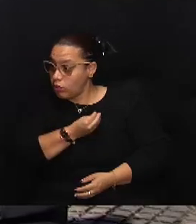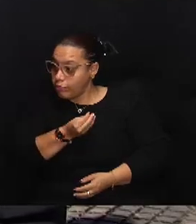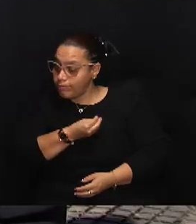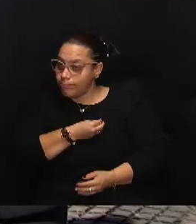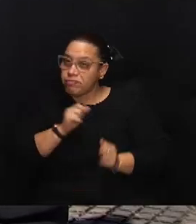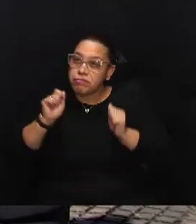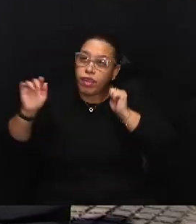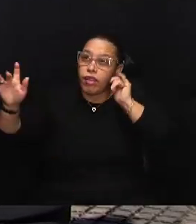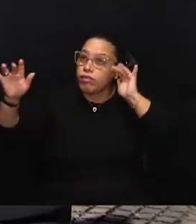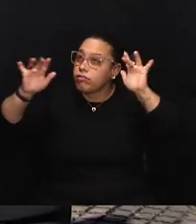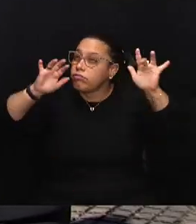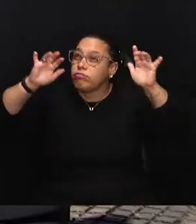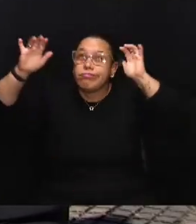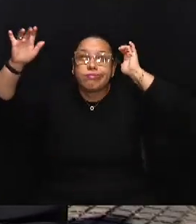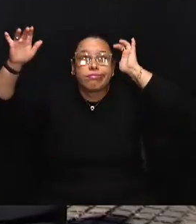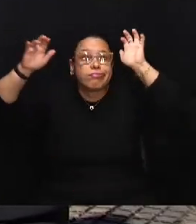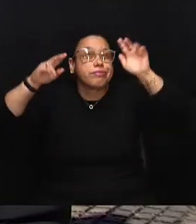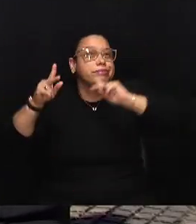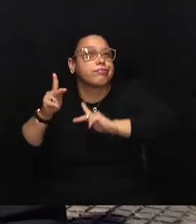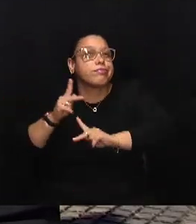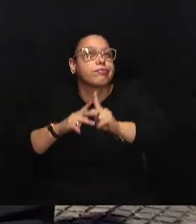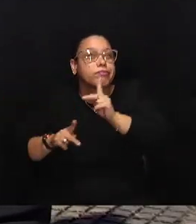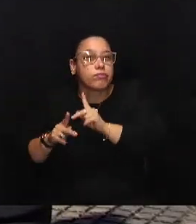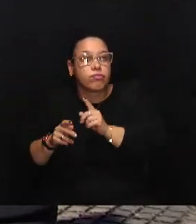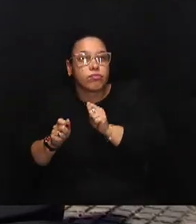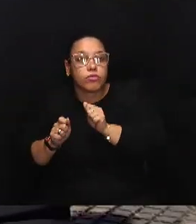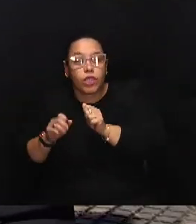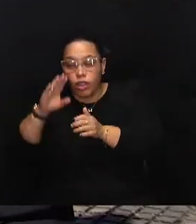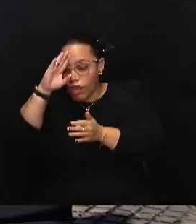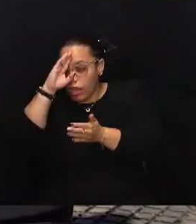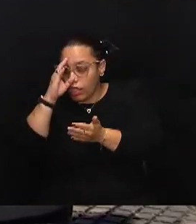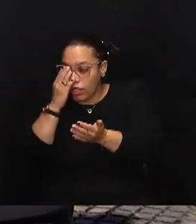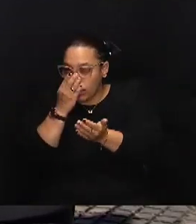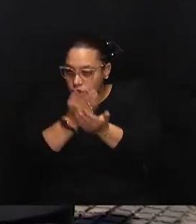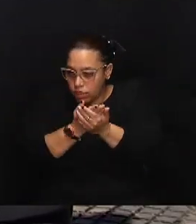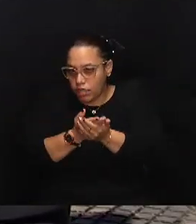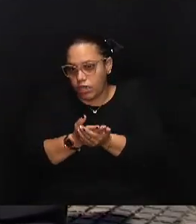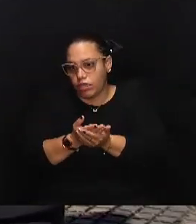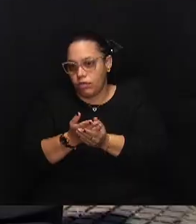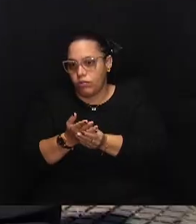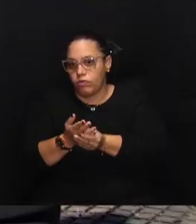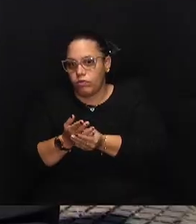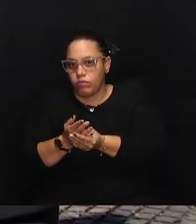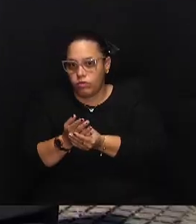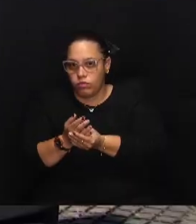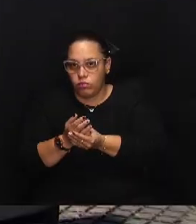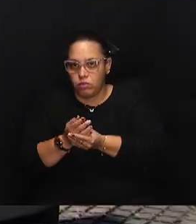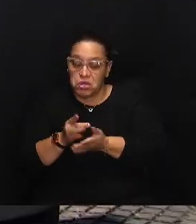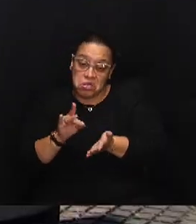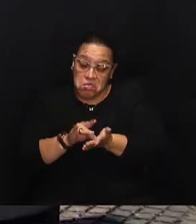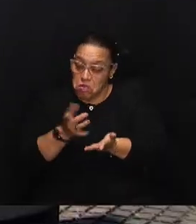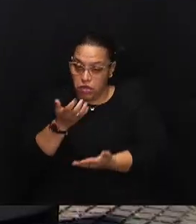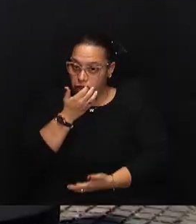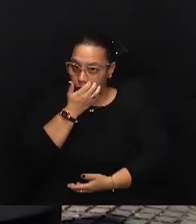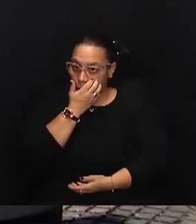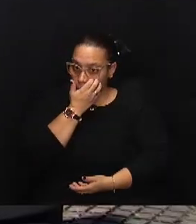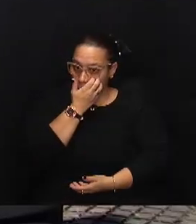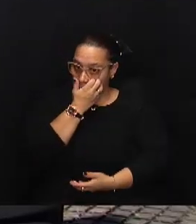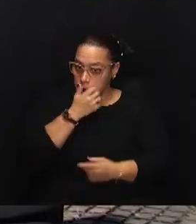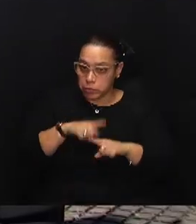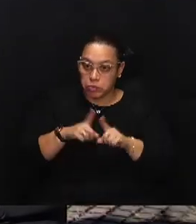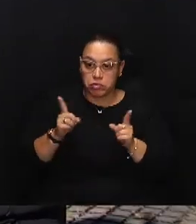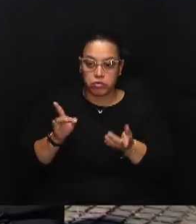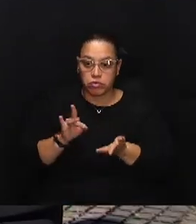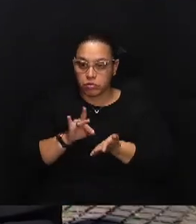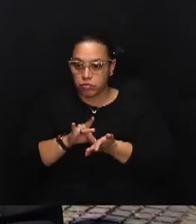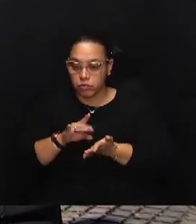mística do imaginário popular. Claro, as pessoas precisam acreditar para que isso tem algum efeito na vida delas, mas o que é